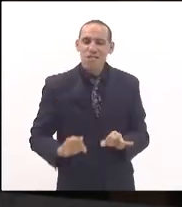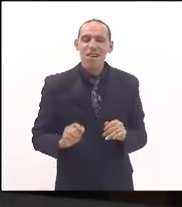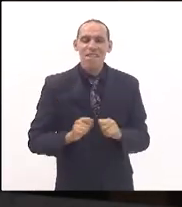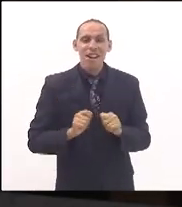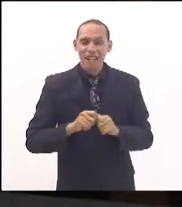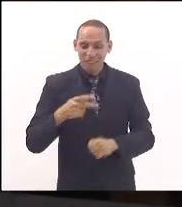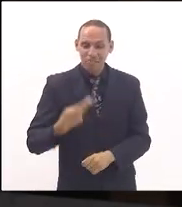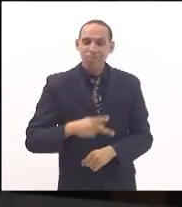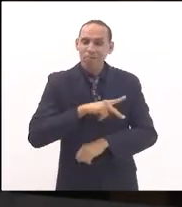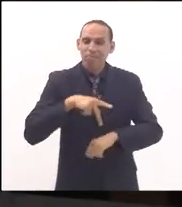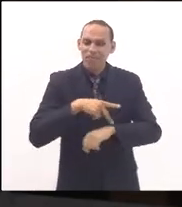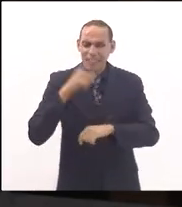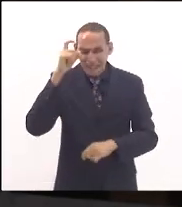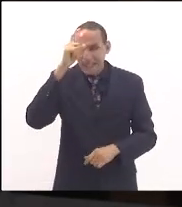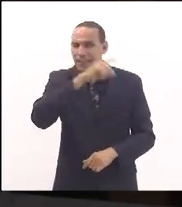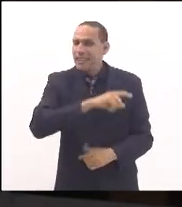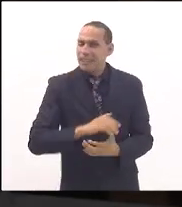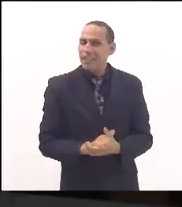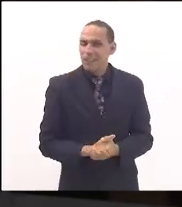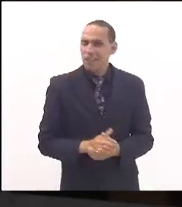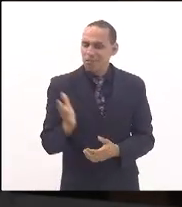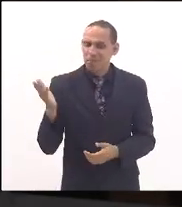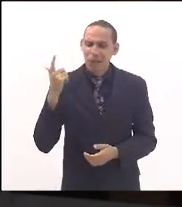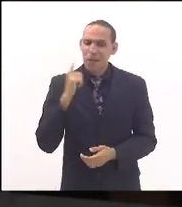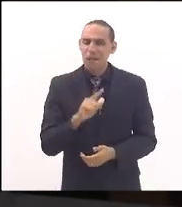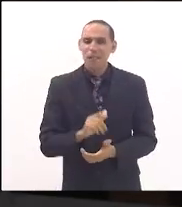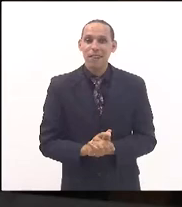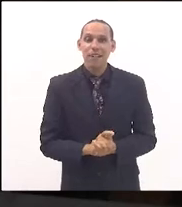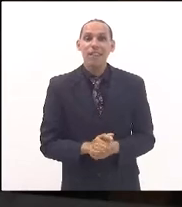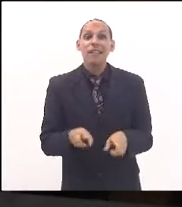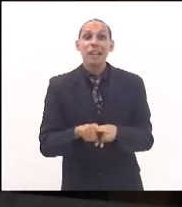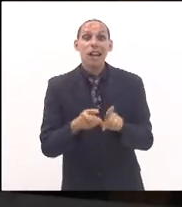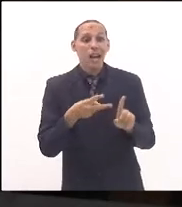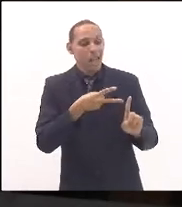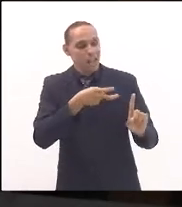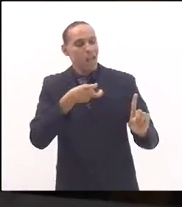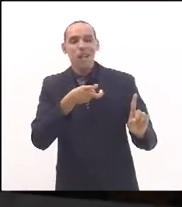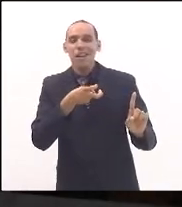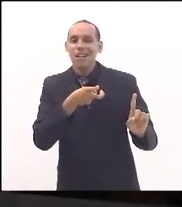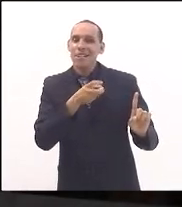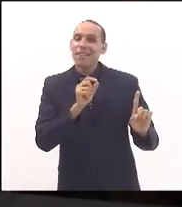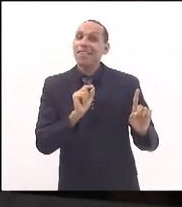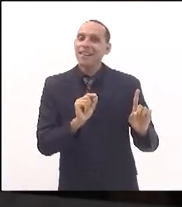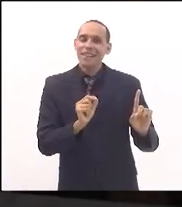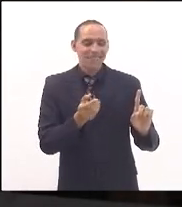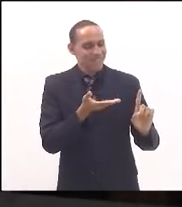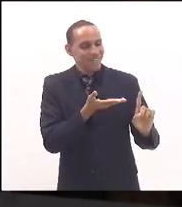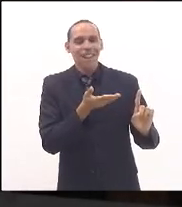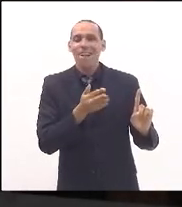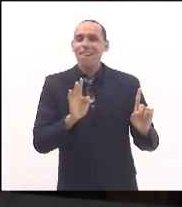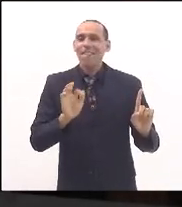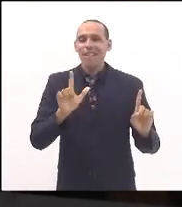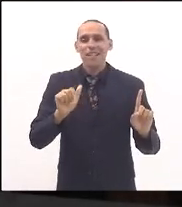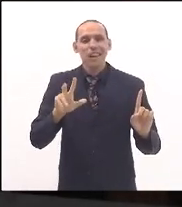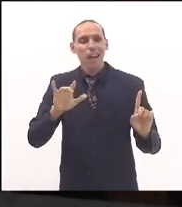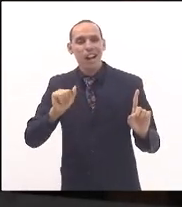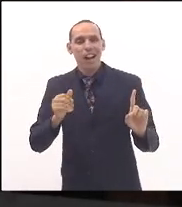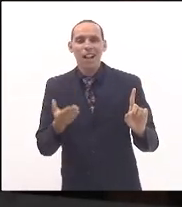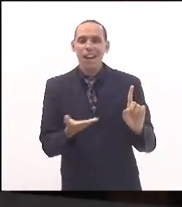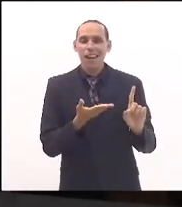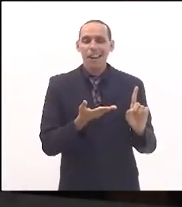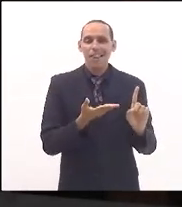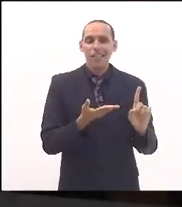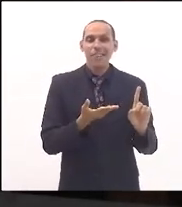difícil nesse país e reconhecer na figura da Flávia e